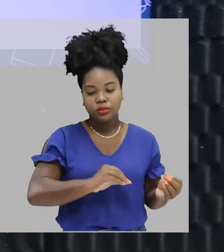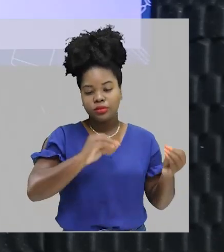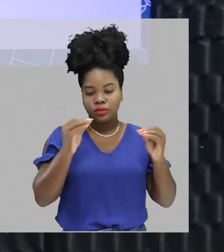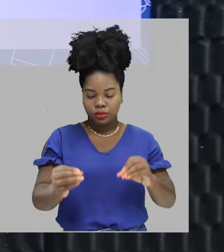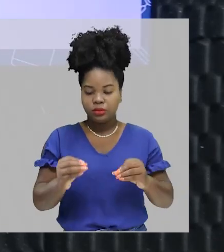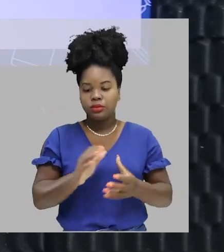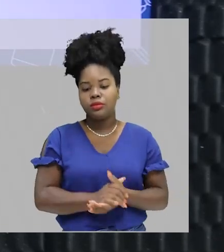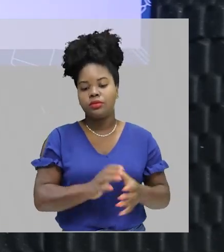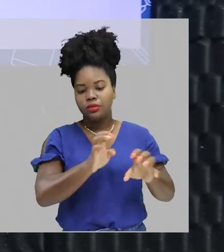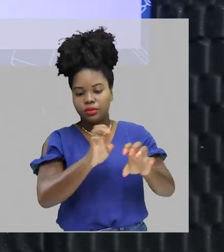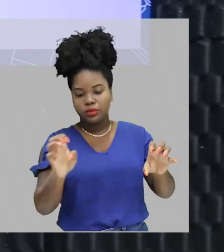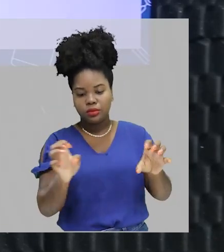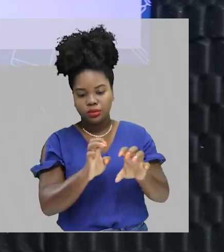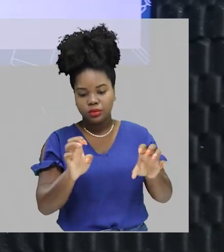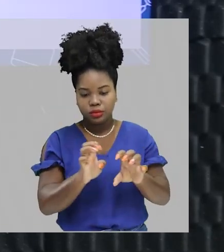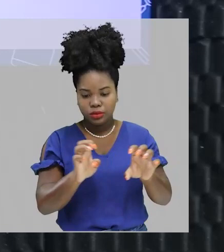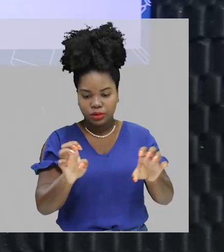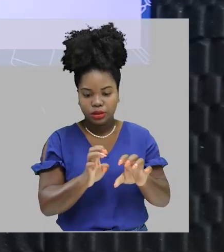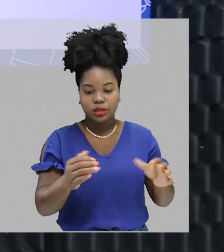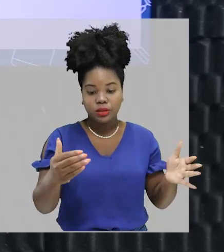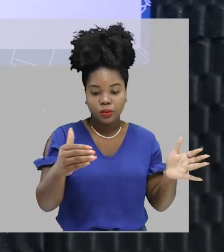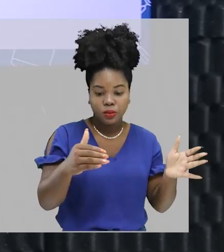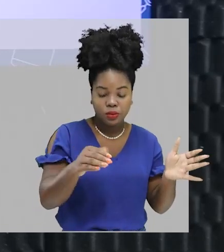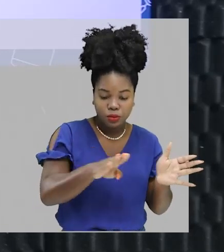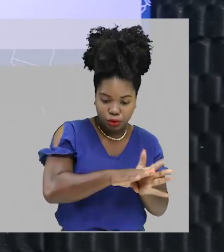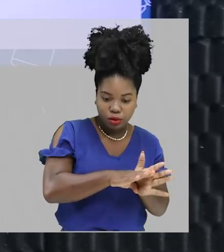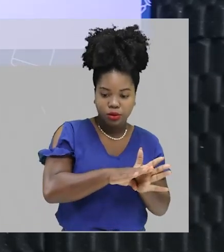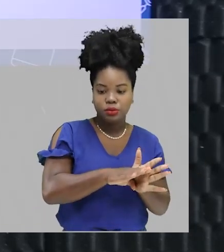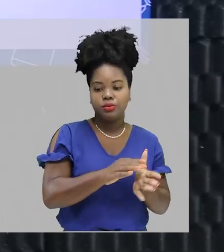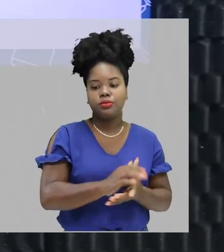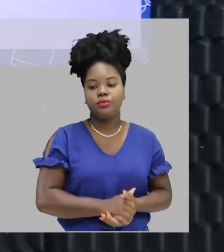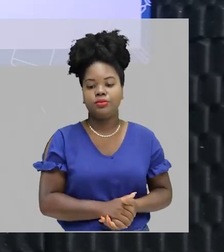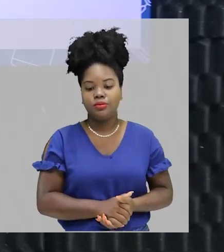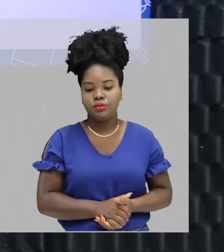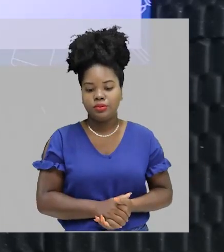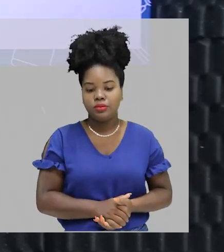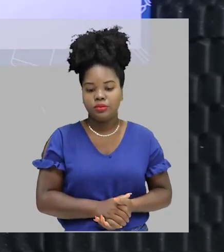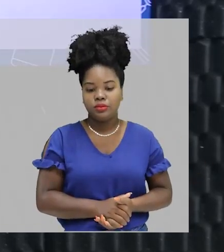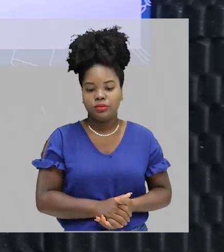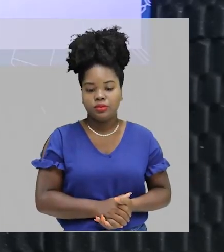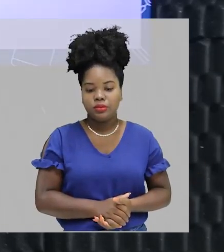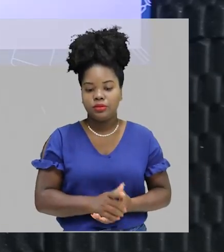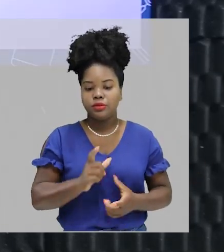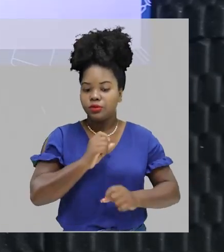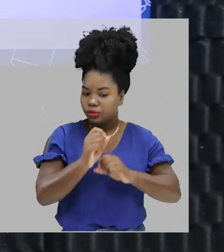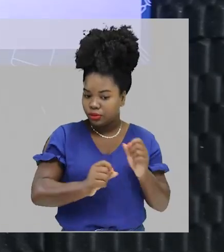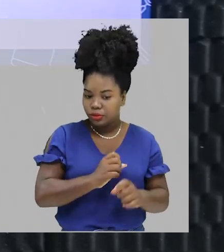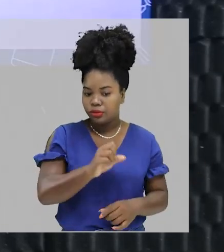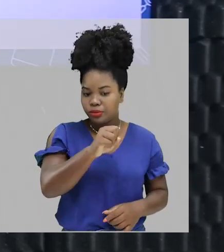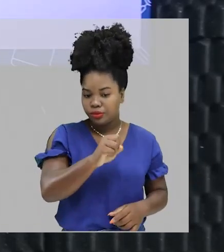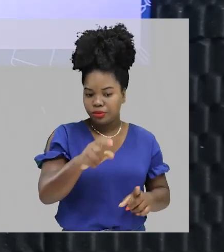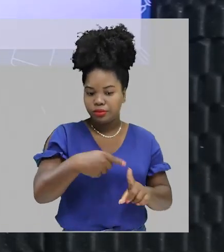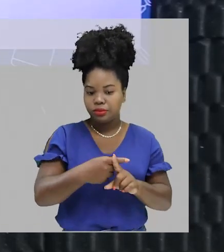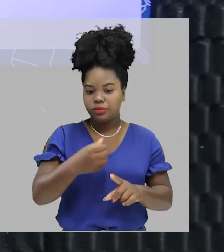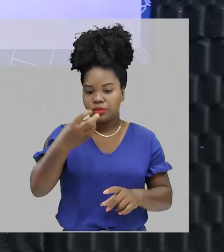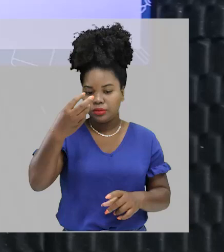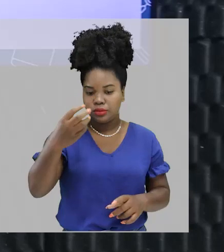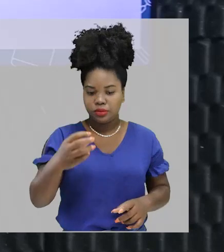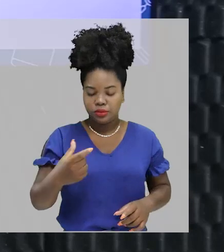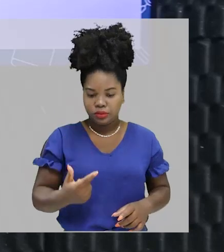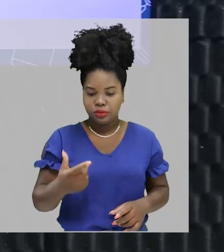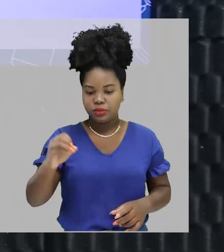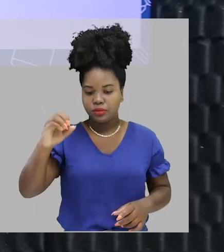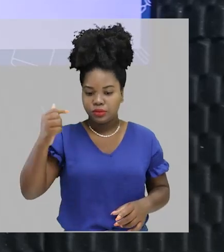equação final. Então, eu vou relacionar, olha só, o enxofre com o ácido sulfúrico. Lembrando